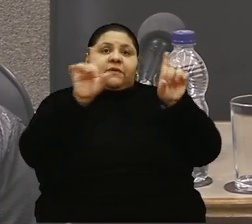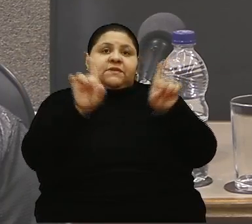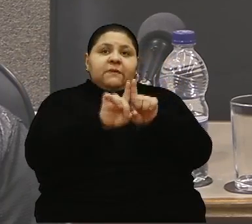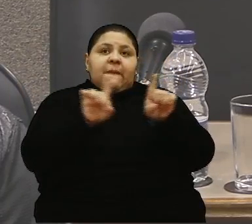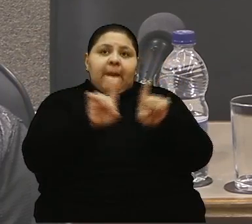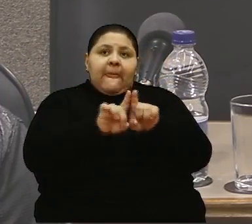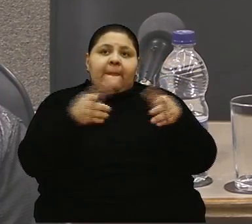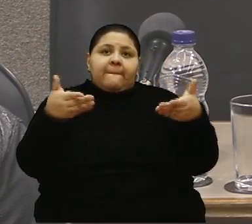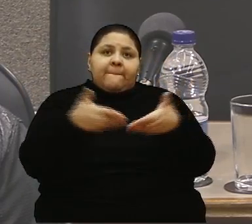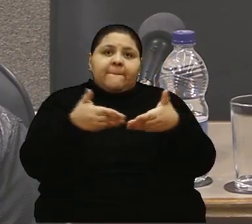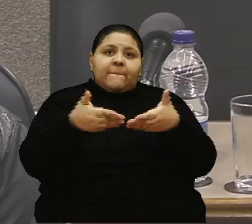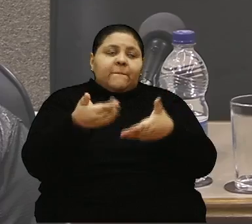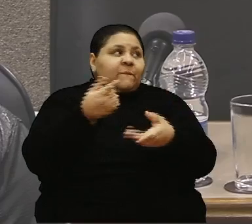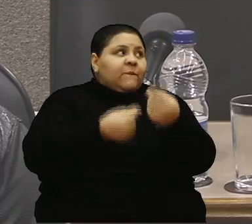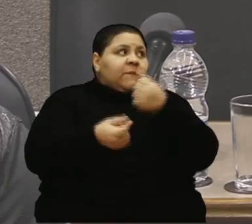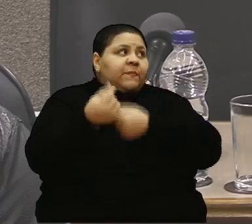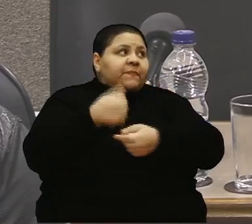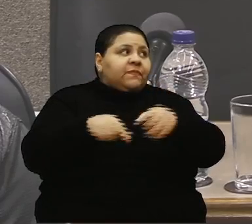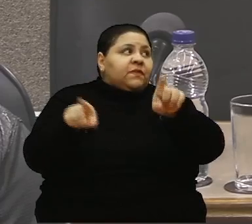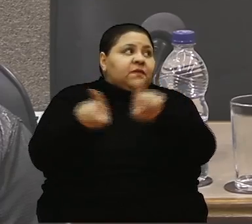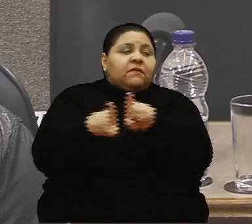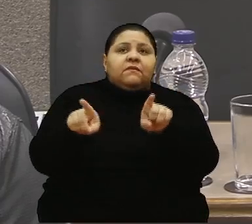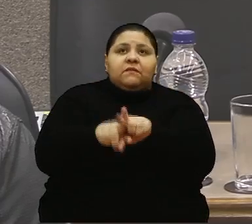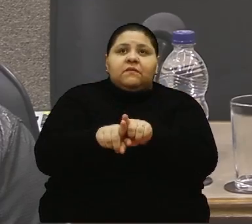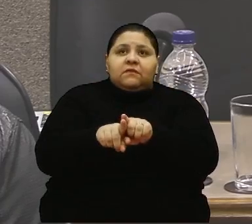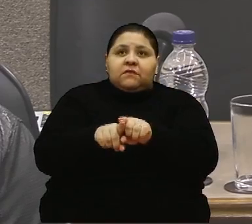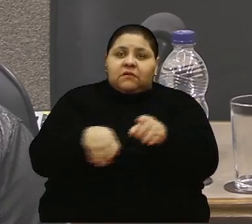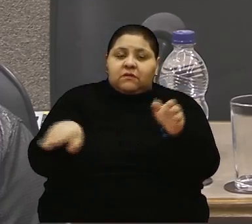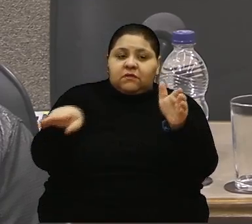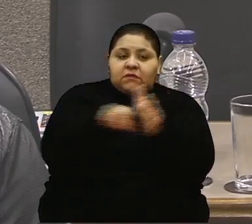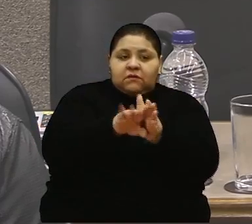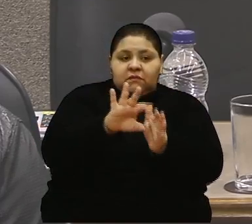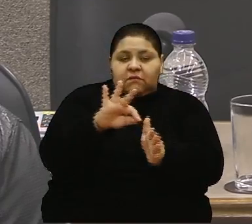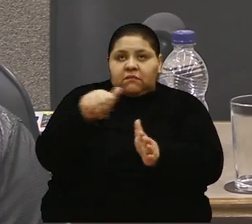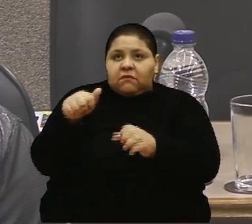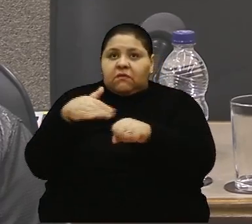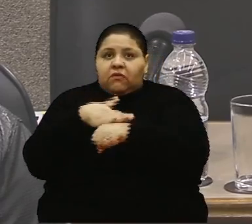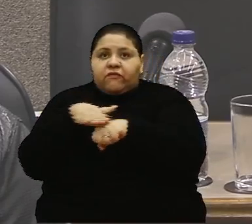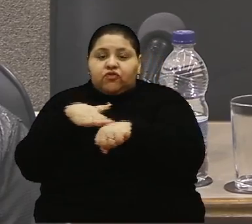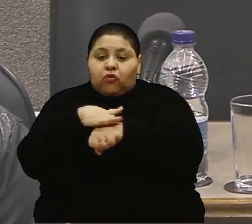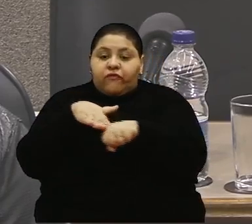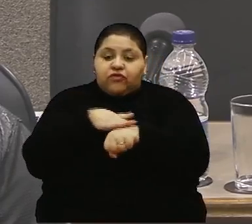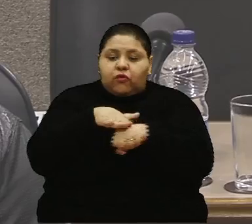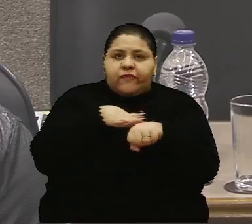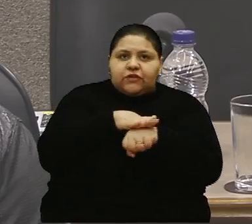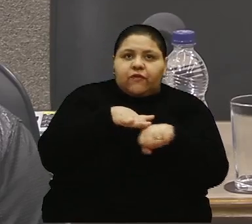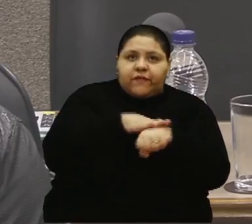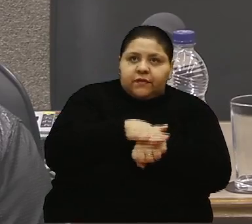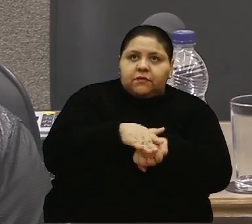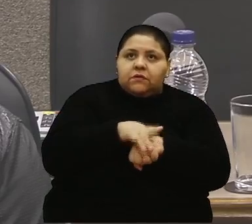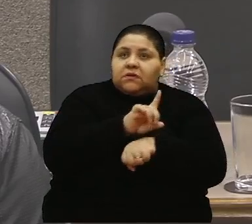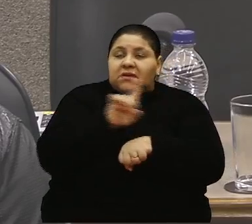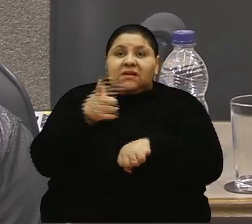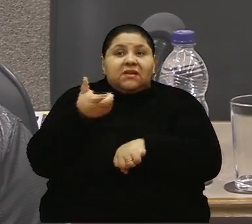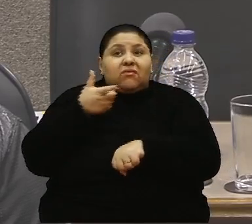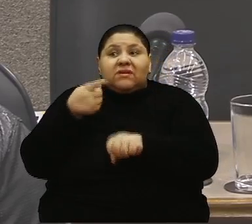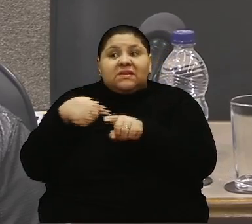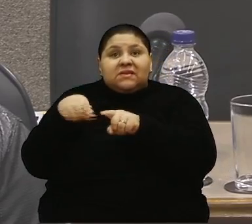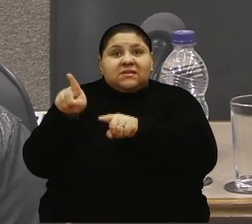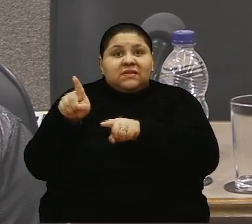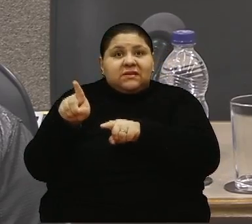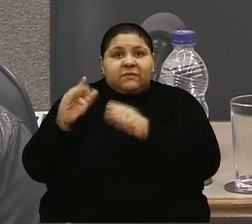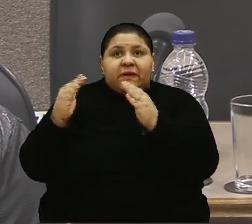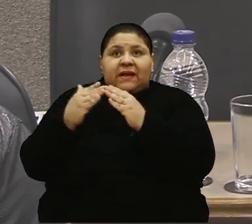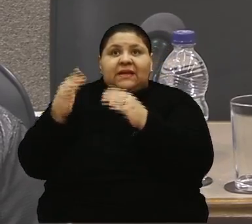e pedindo dinheiro, enfim, isso não vem ao caso. E chegou à FAS, desceu, conversou, e ele não quis ir para o